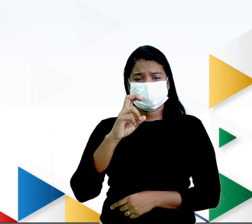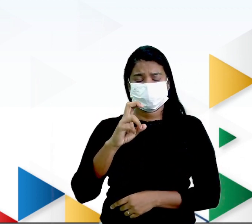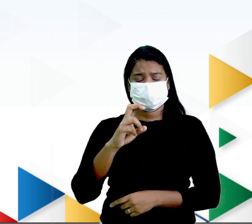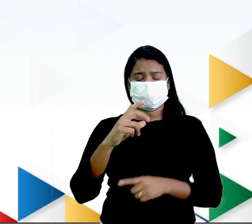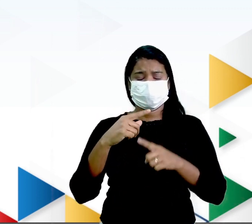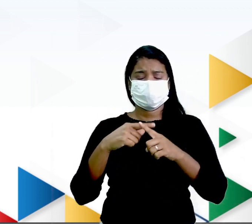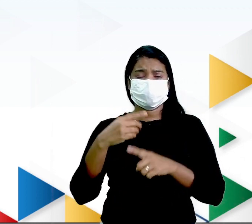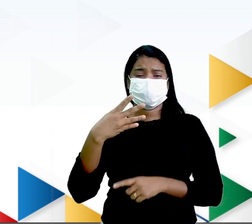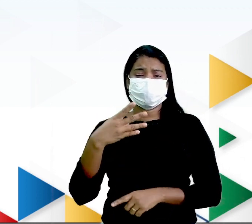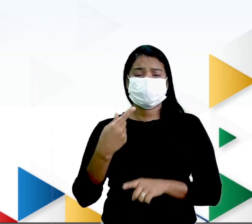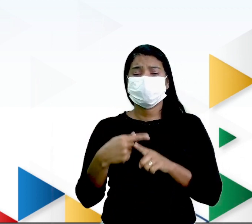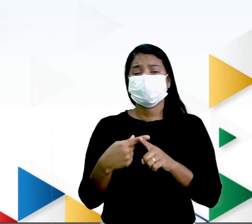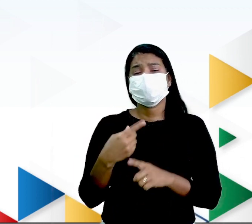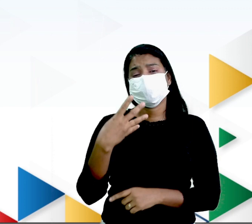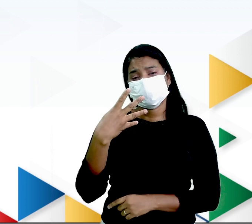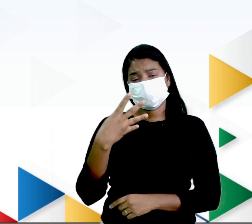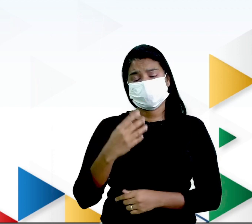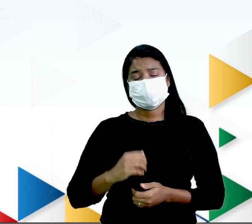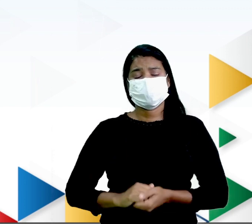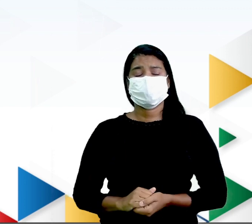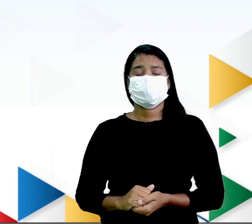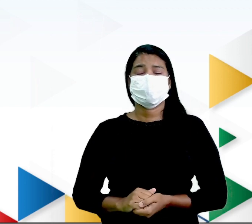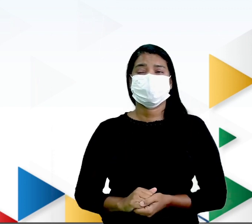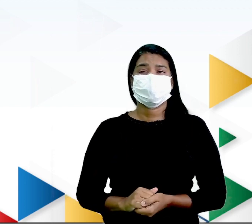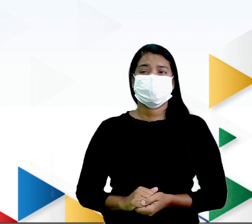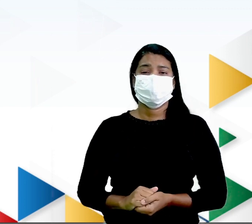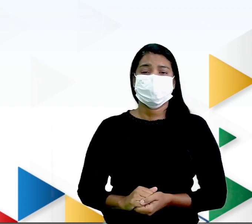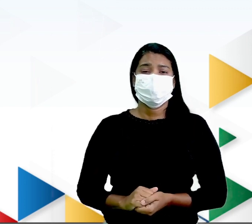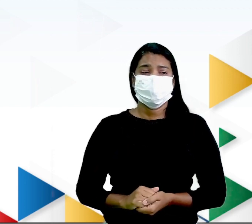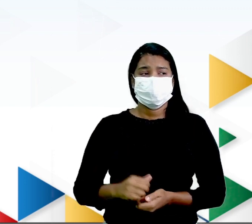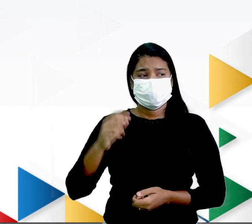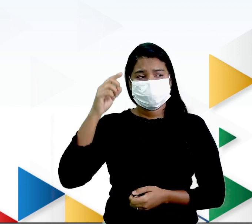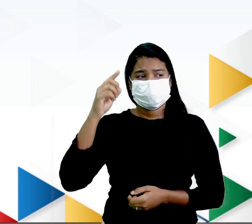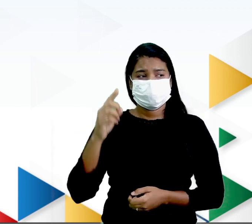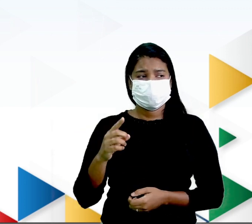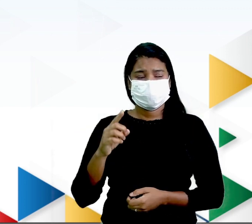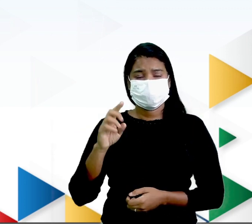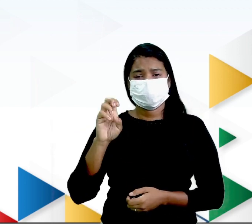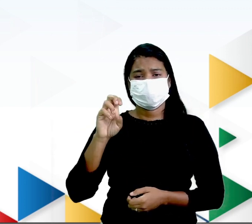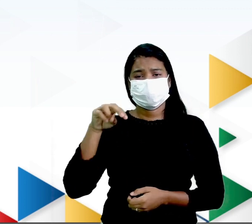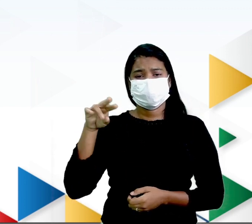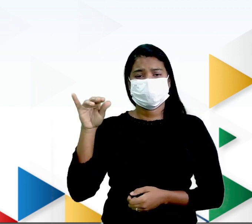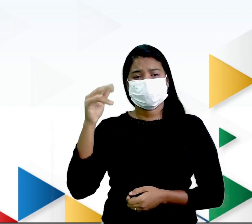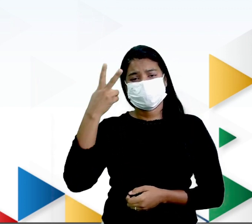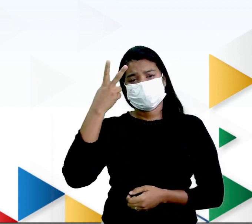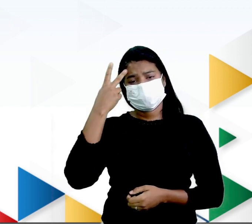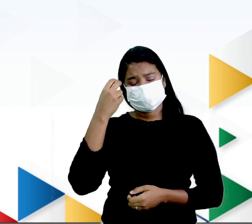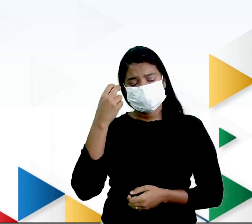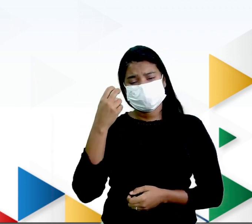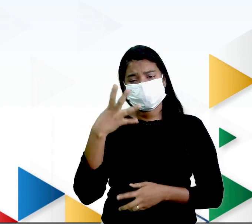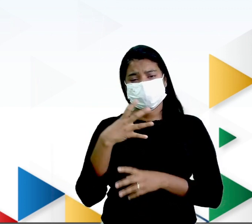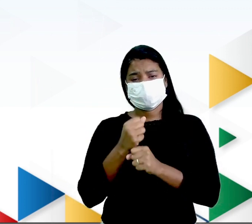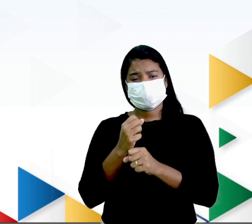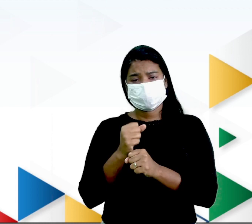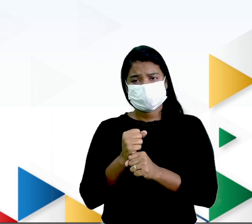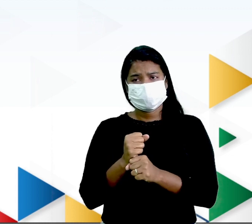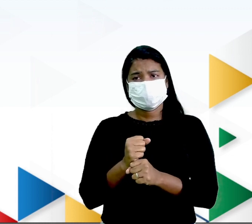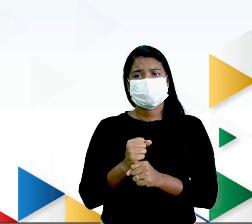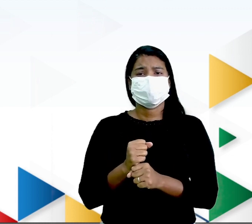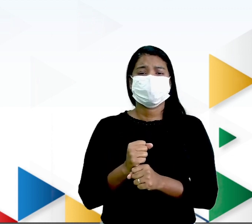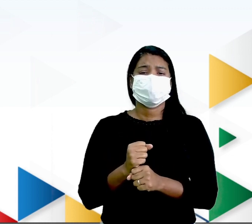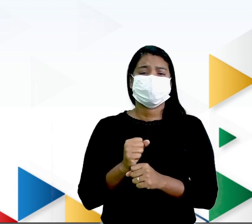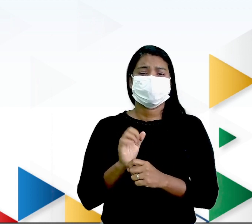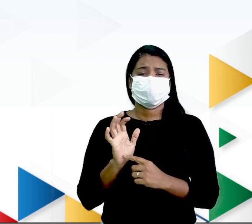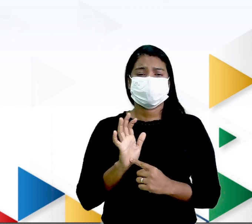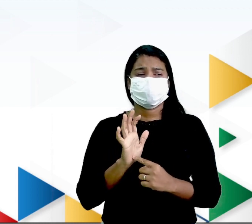Por que eu estou fazendo por 4? Para que o denominador fique com o mesmo valor. Então, eu multiplico o 5 por 4 e o 3